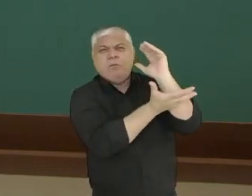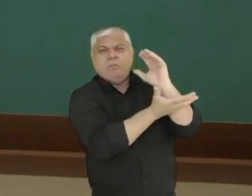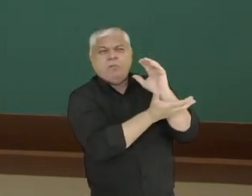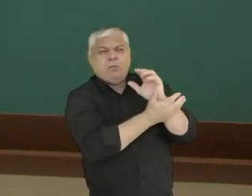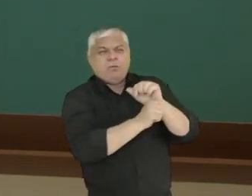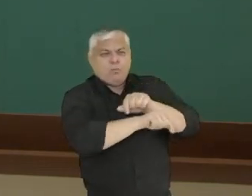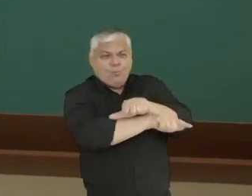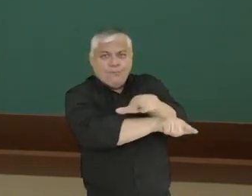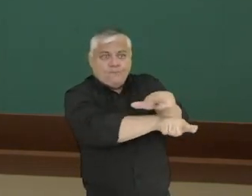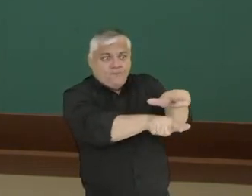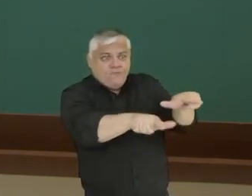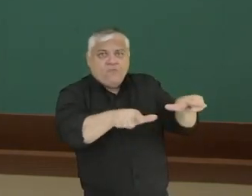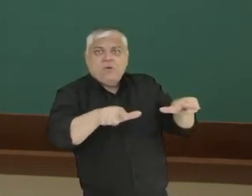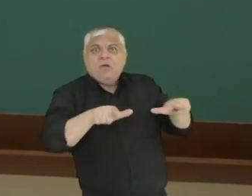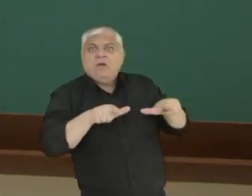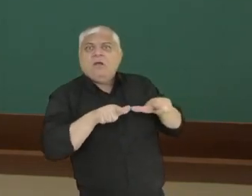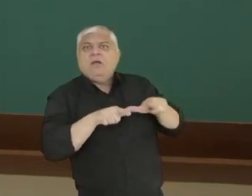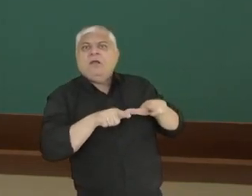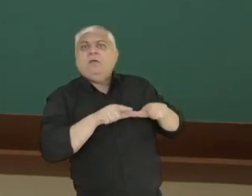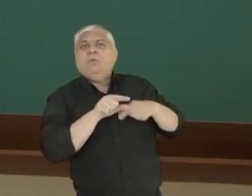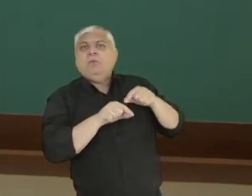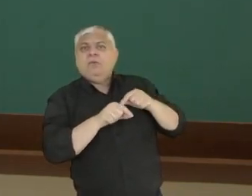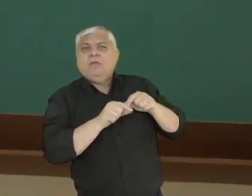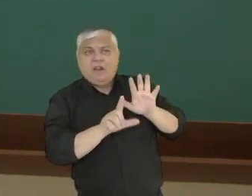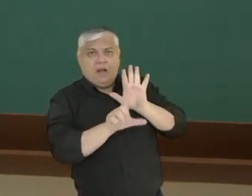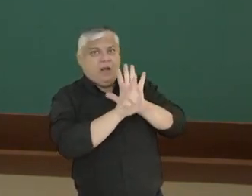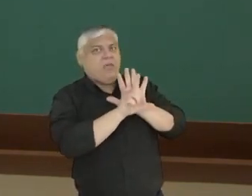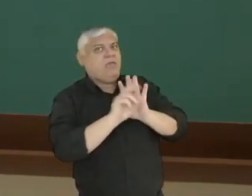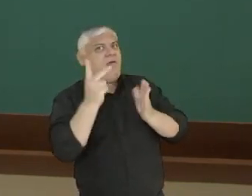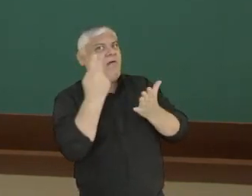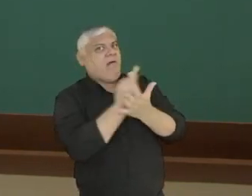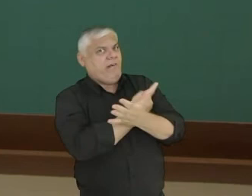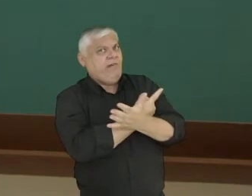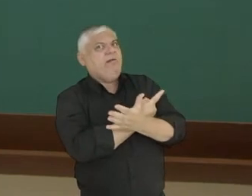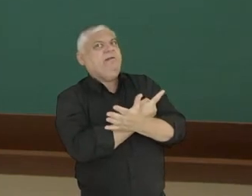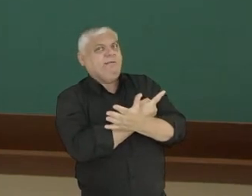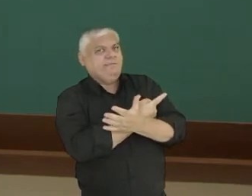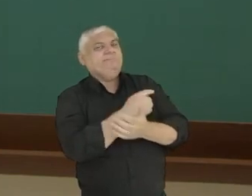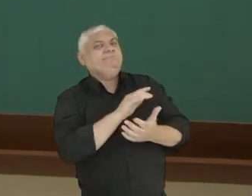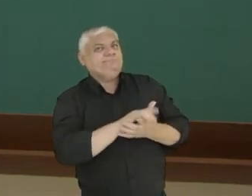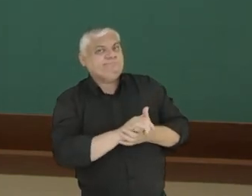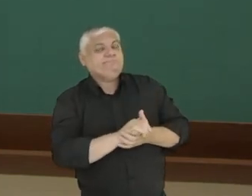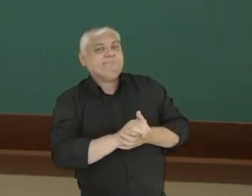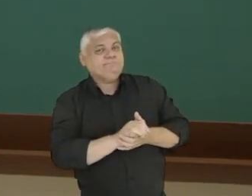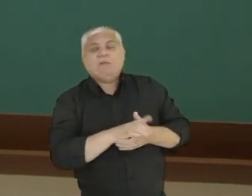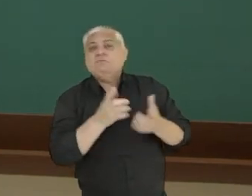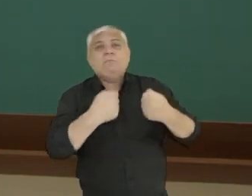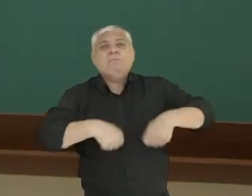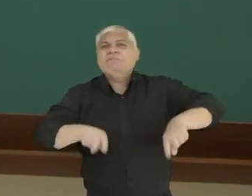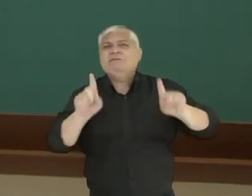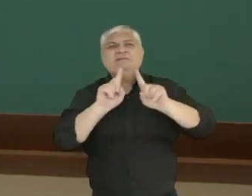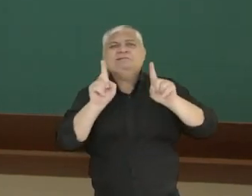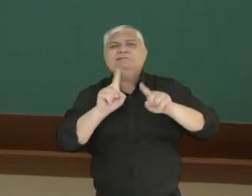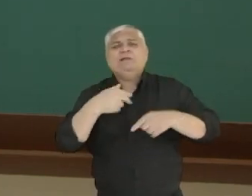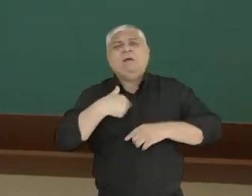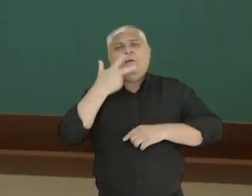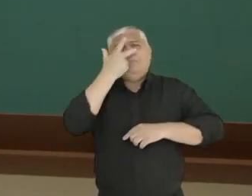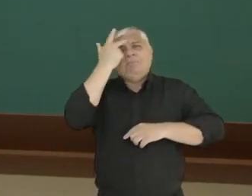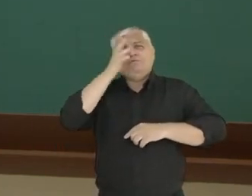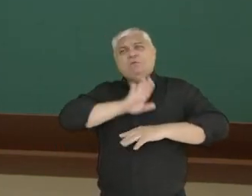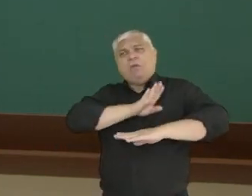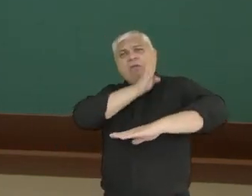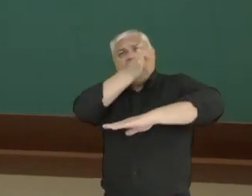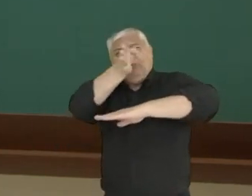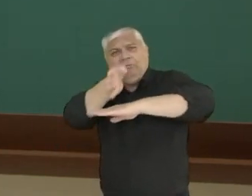dessa área também não é legalizado. E a partir disso, não houve a necessidade de pessoas se colocarem